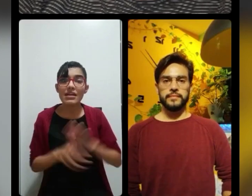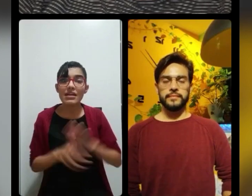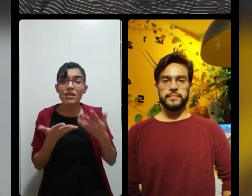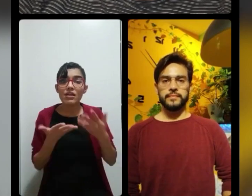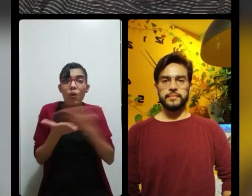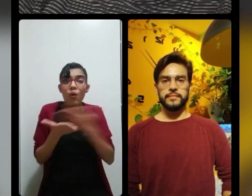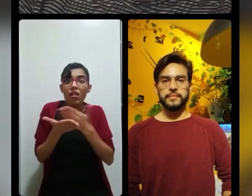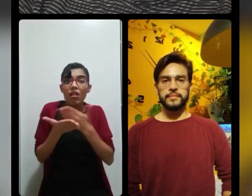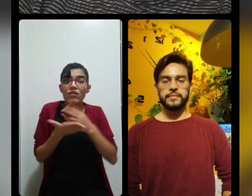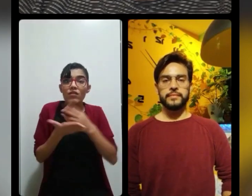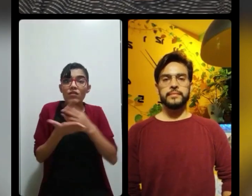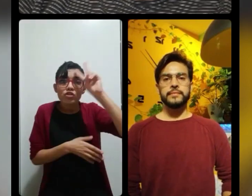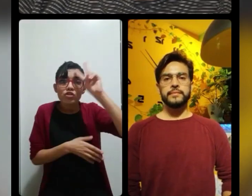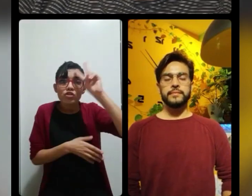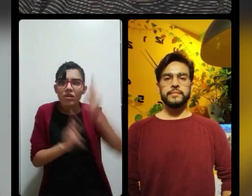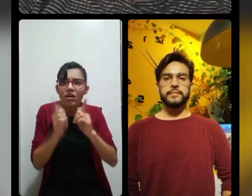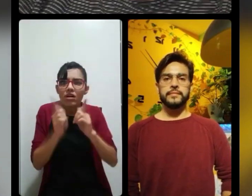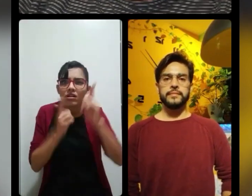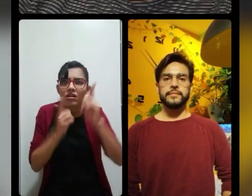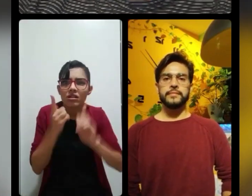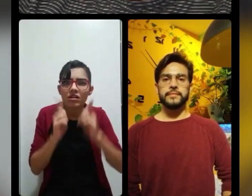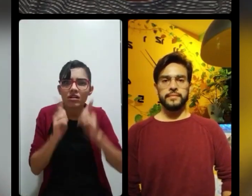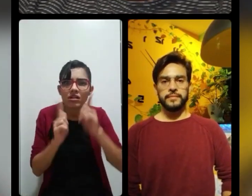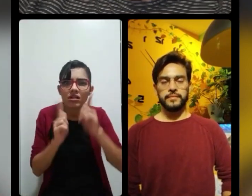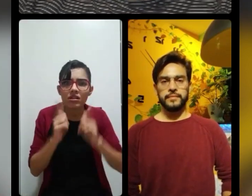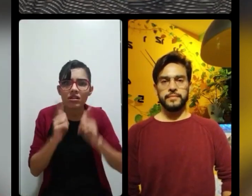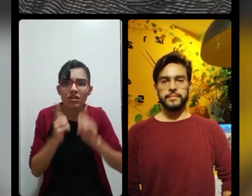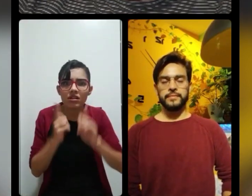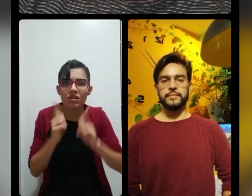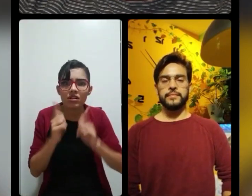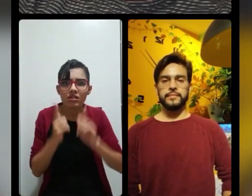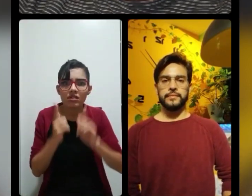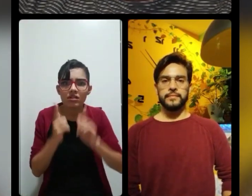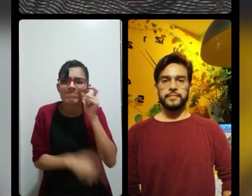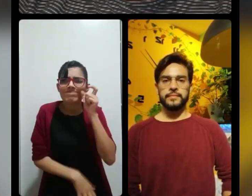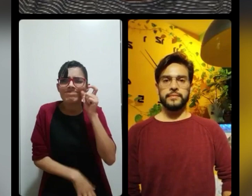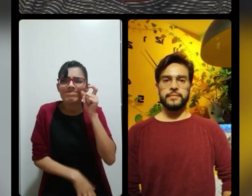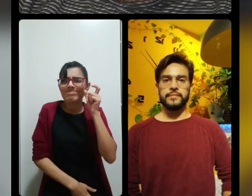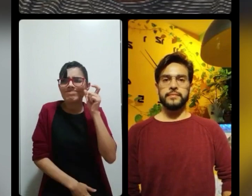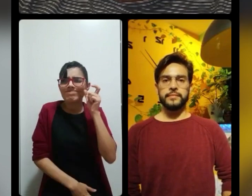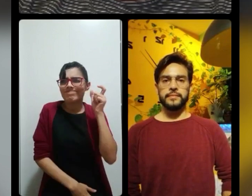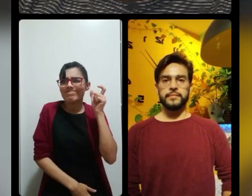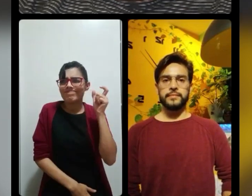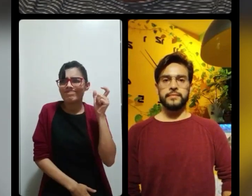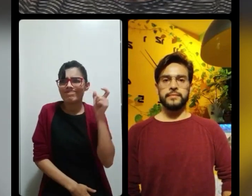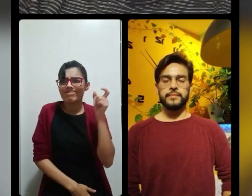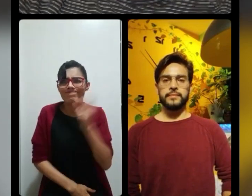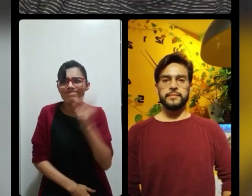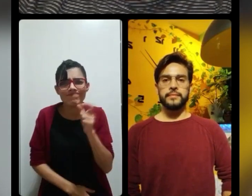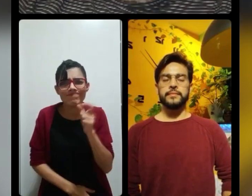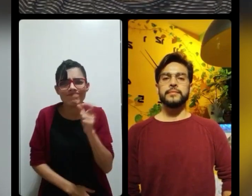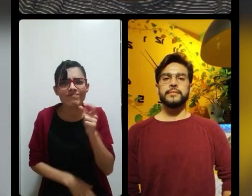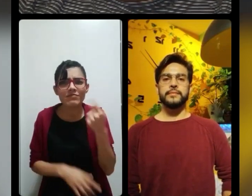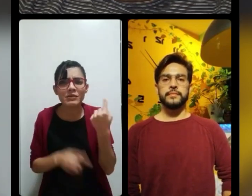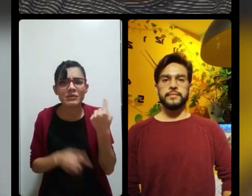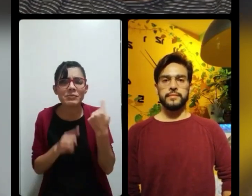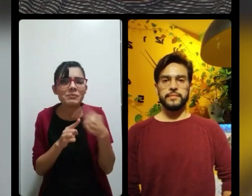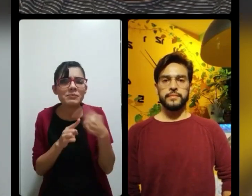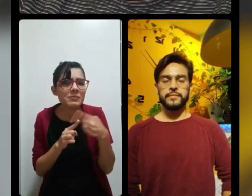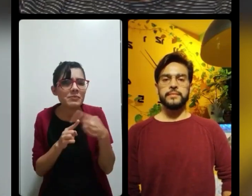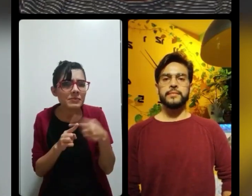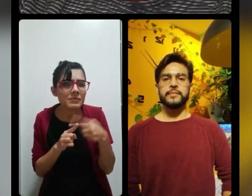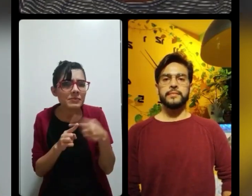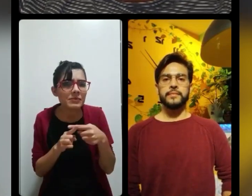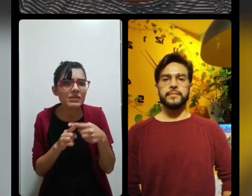dos Nossos Gestos tem uma trajetória muito interessante do ponto de vista da vida literária, que é o que me interessa. Eu não tenho formação na